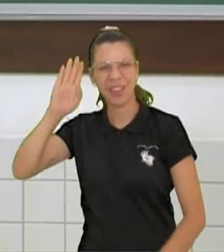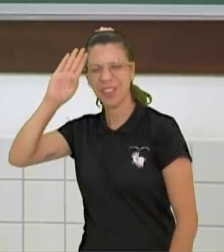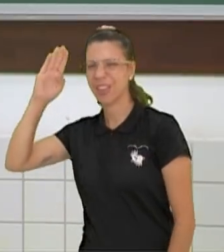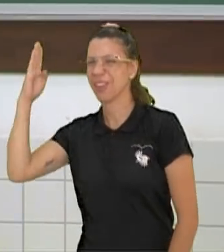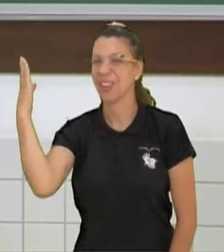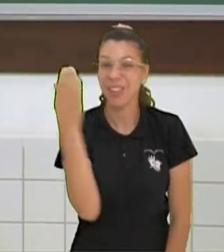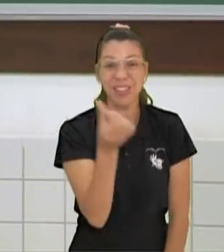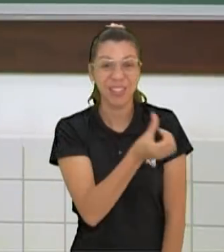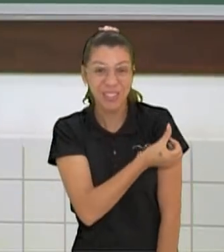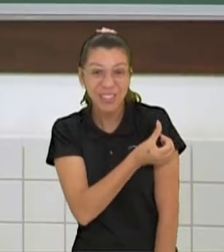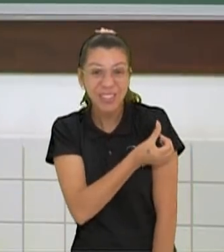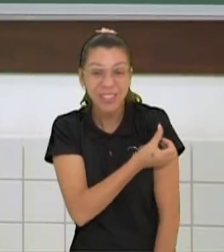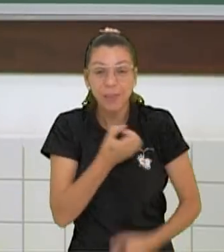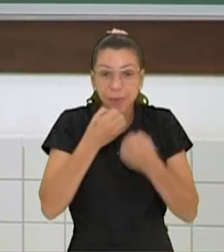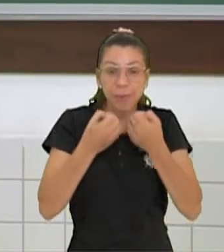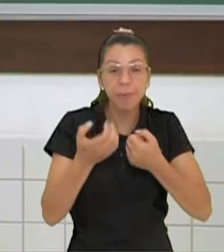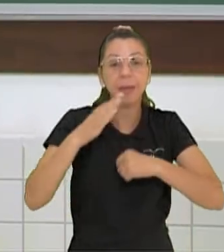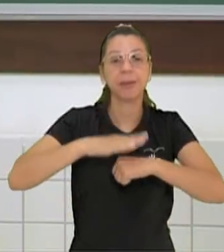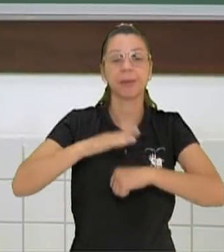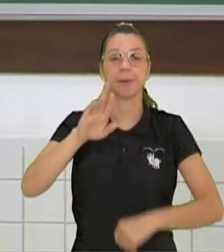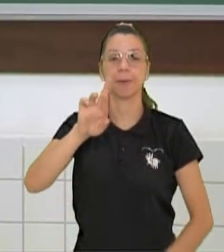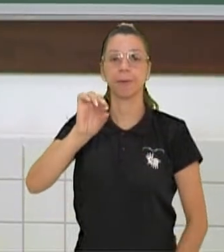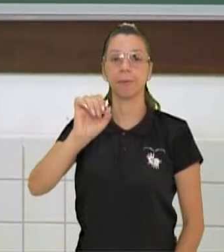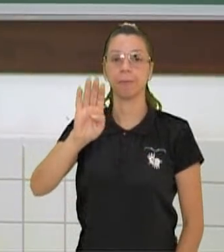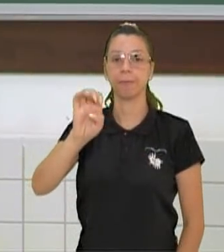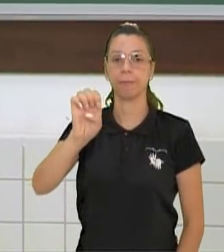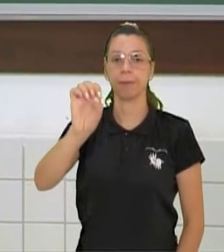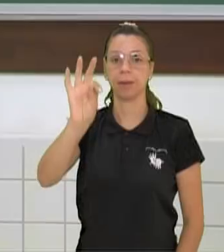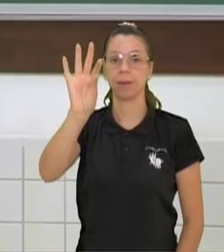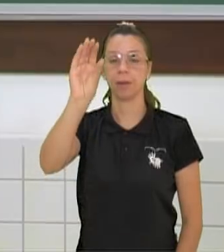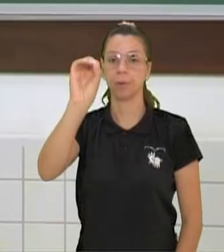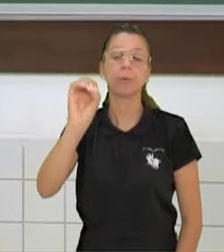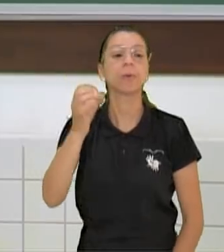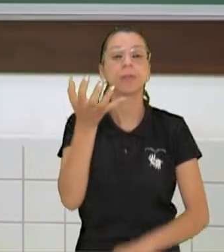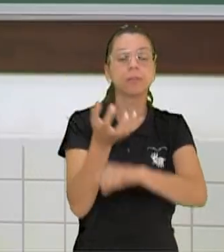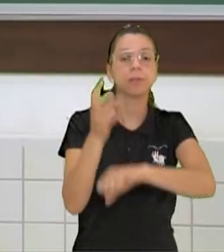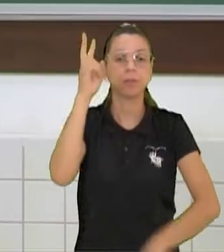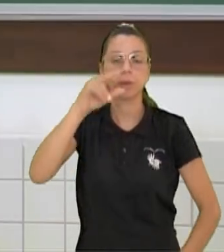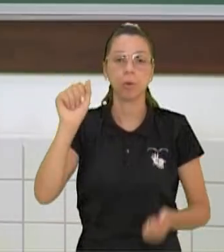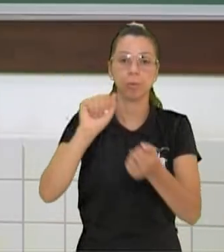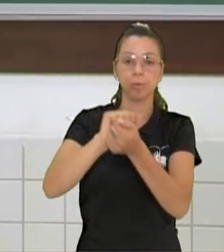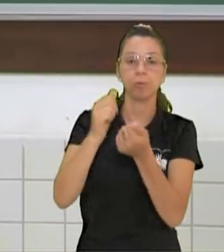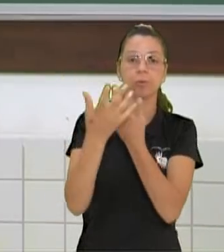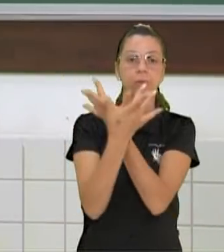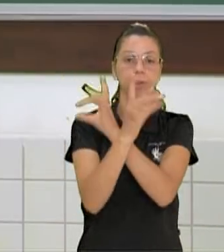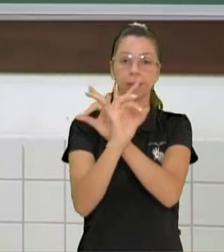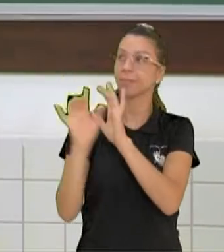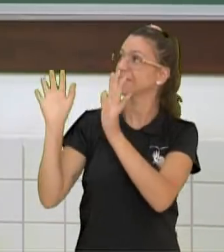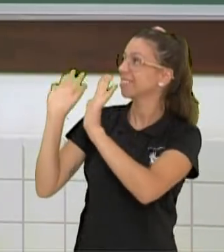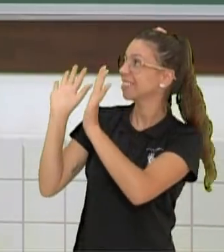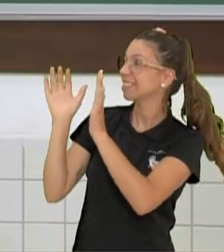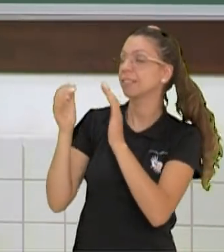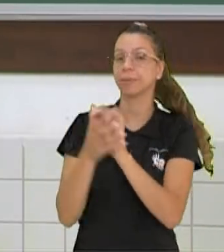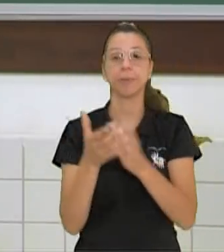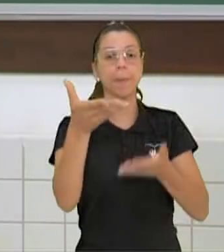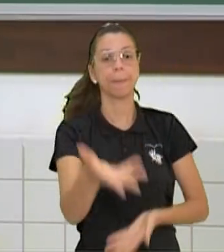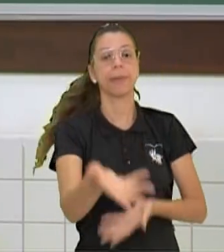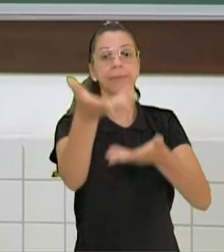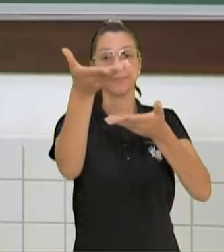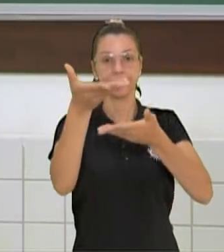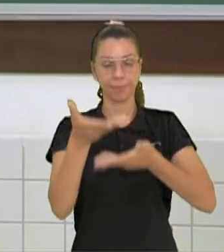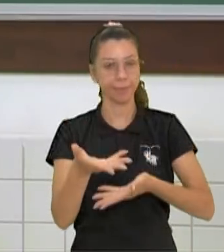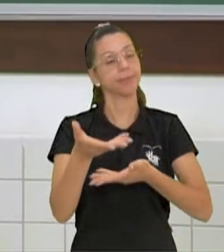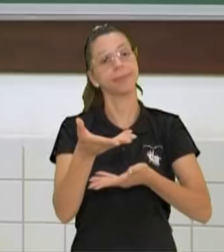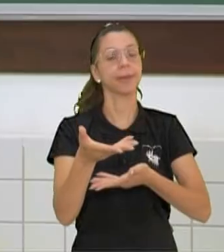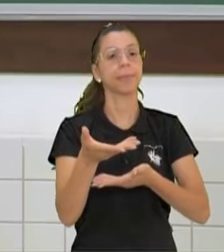Fala, galerinha do sexto ano, tudo bem? Sou o professor Roberto Falcione, professor de História, e junto conosco, professor Elaine. Sejam todos